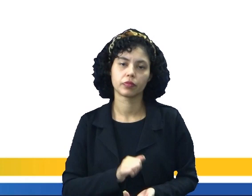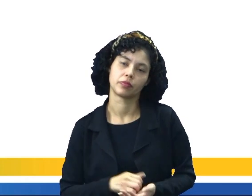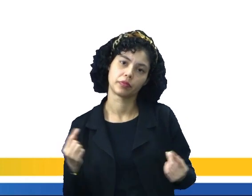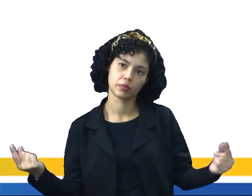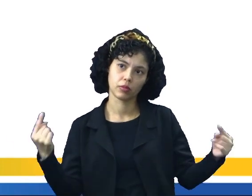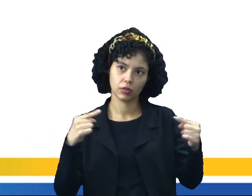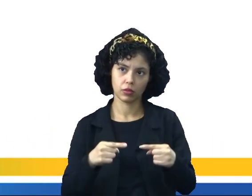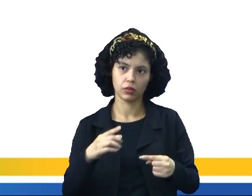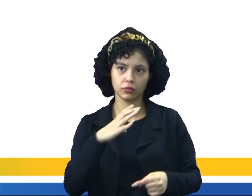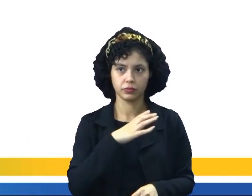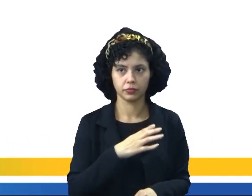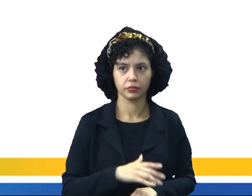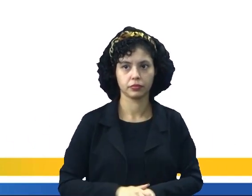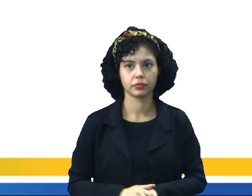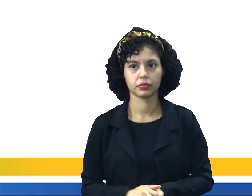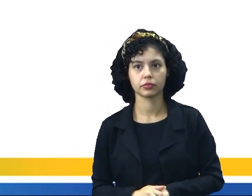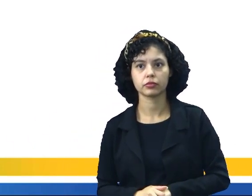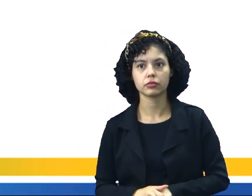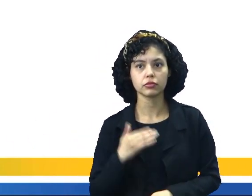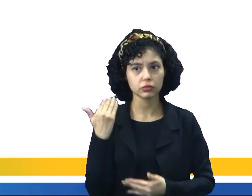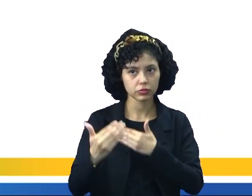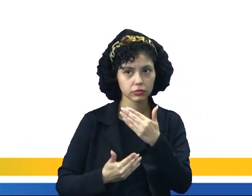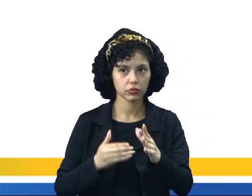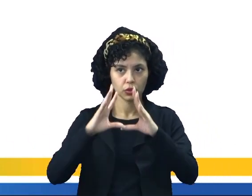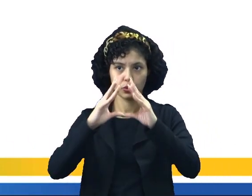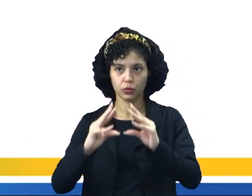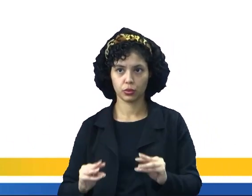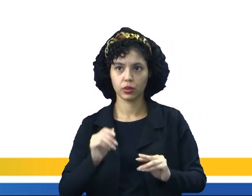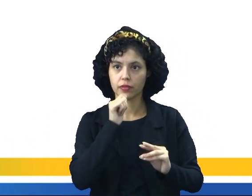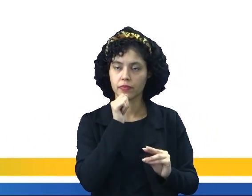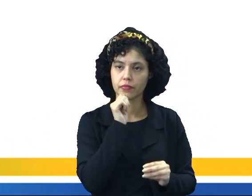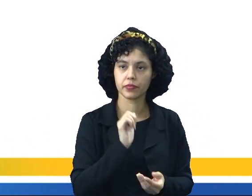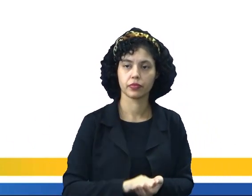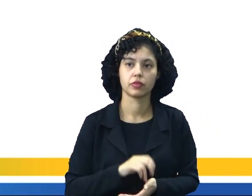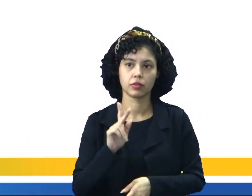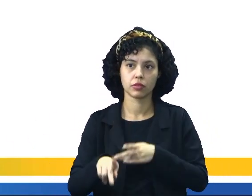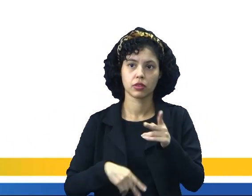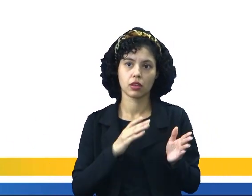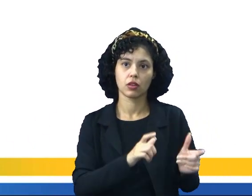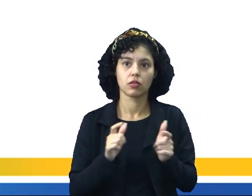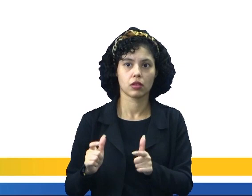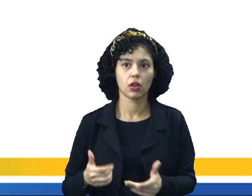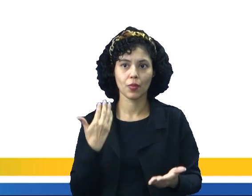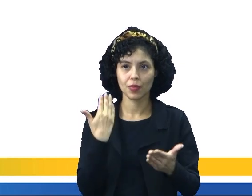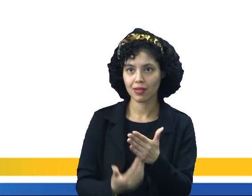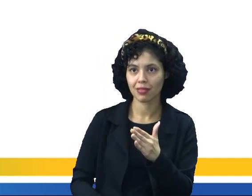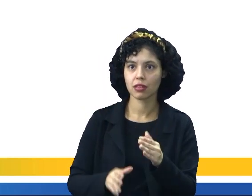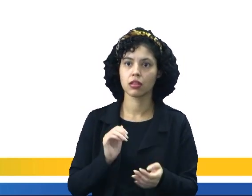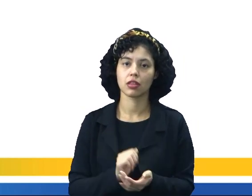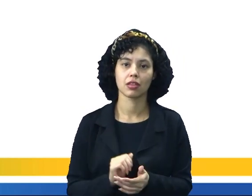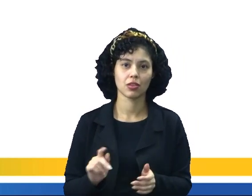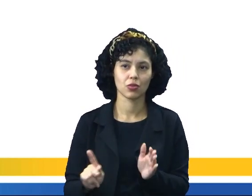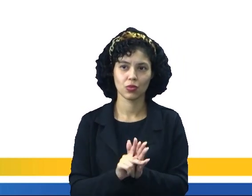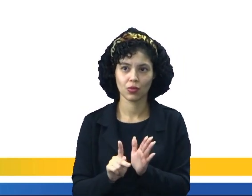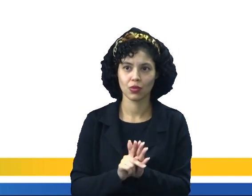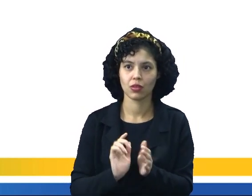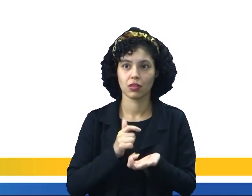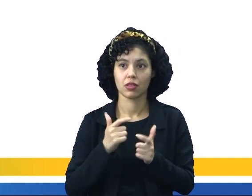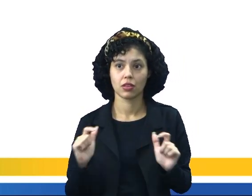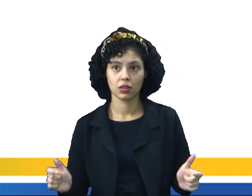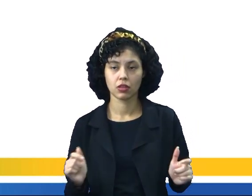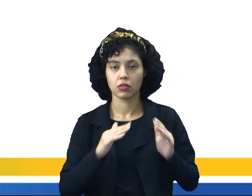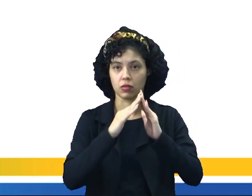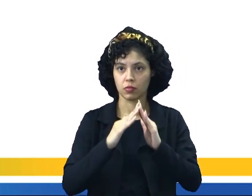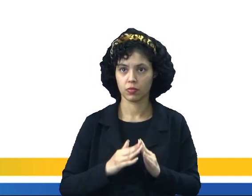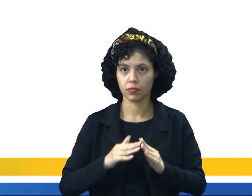entre essas cidades-estados. Durante o enfraquecimento da civilização maia, alguns locais perderam de maneira drástica um grande número